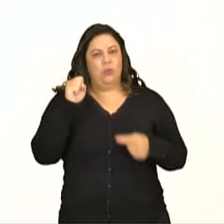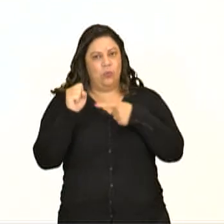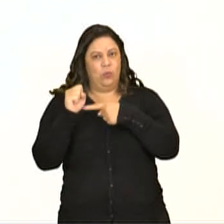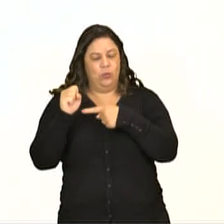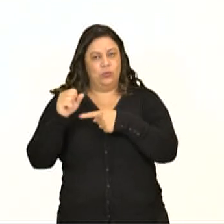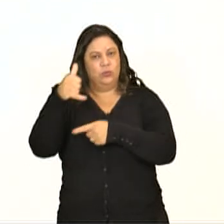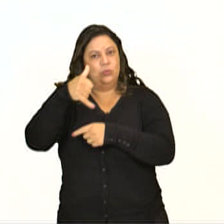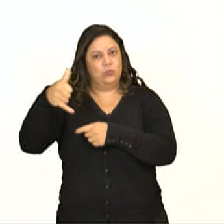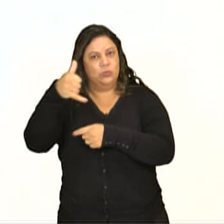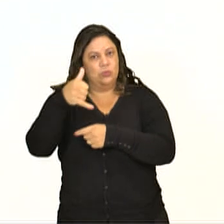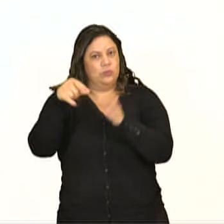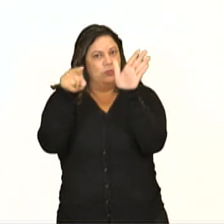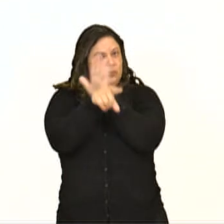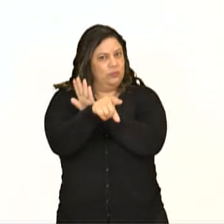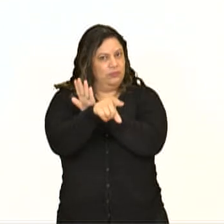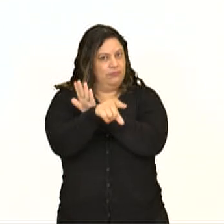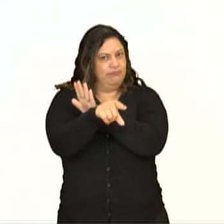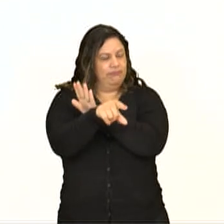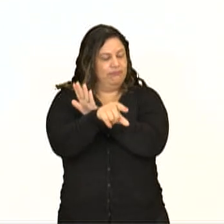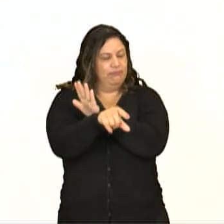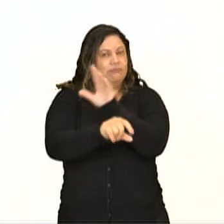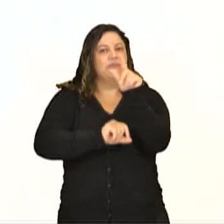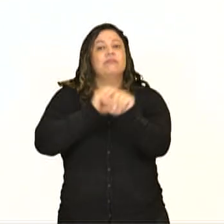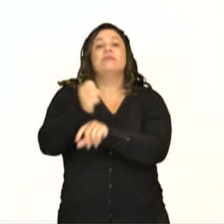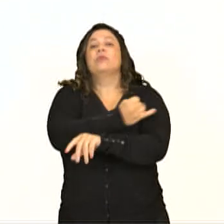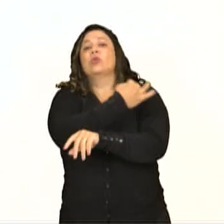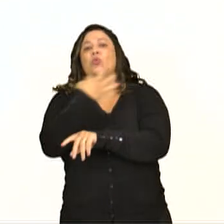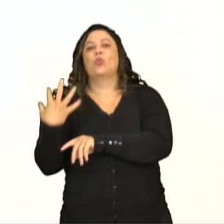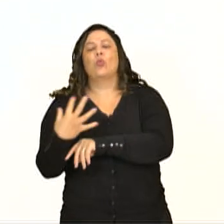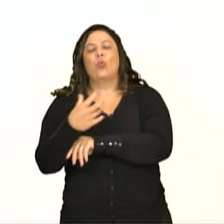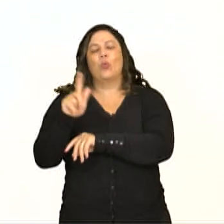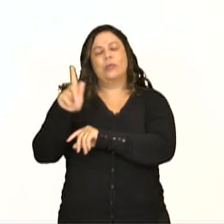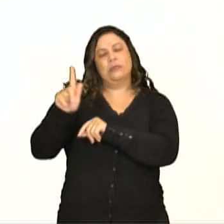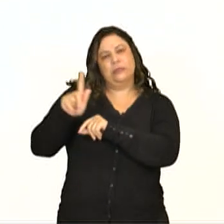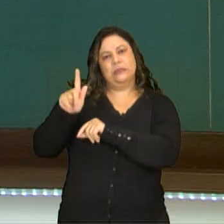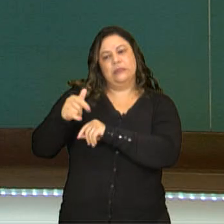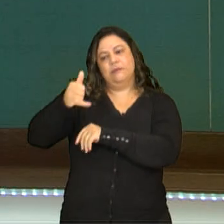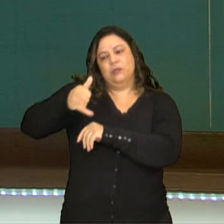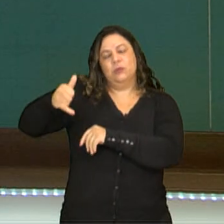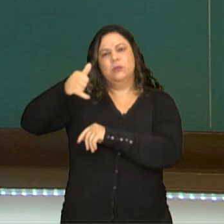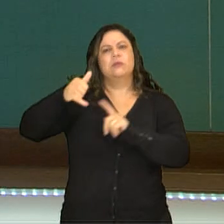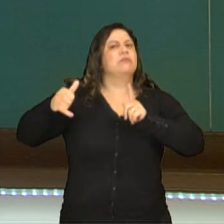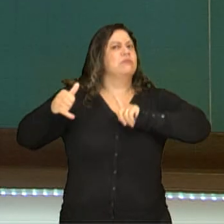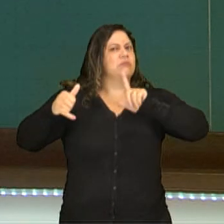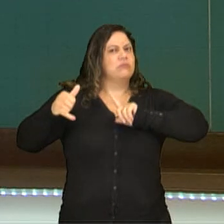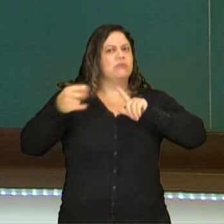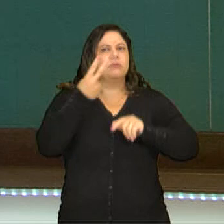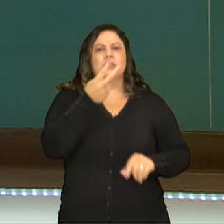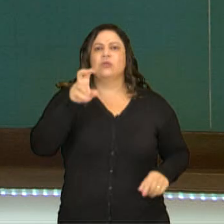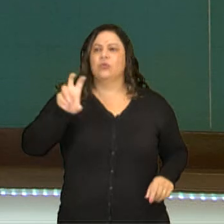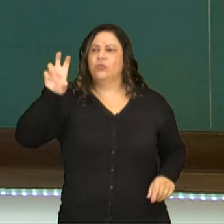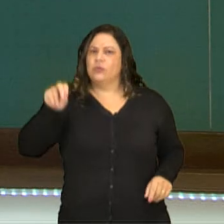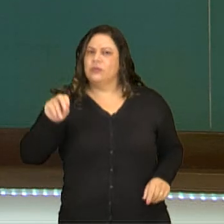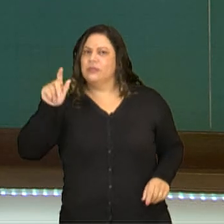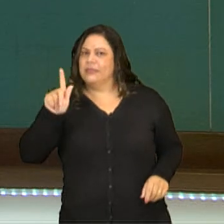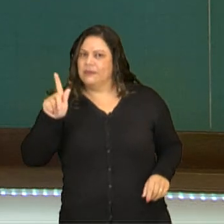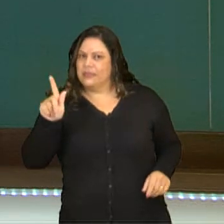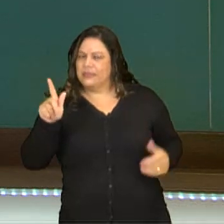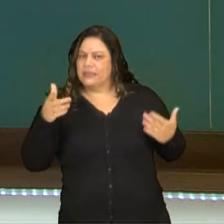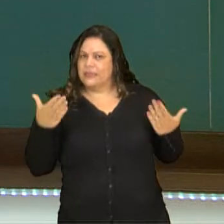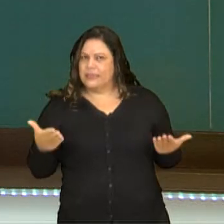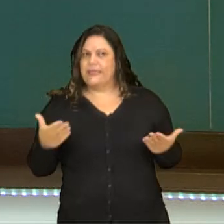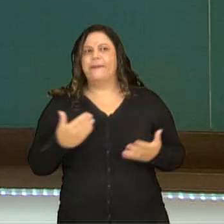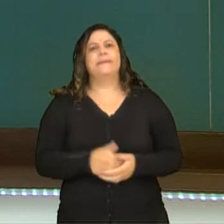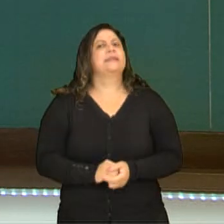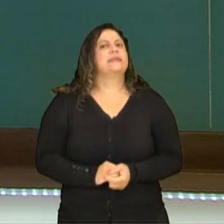a minha pergunta é o seguinte: quantos gramas de gordura teríamos em 250 gramas